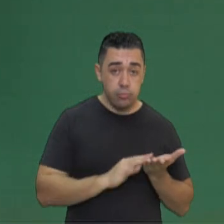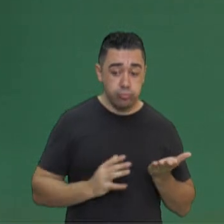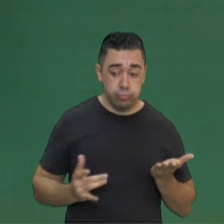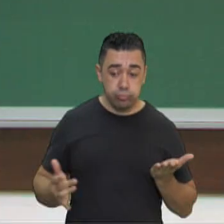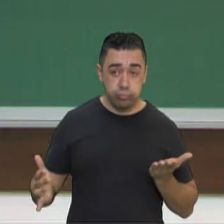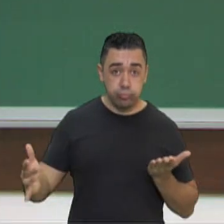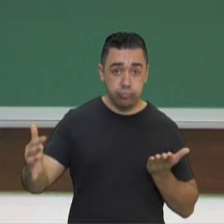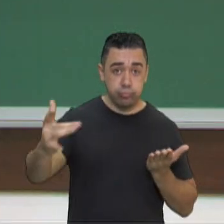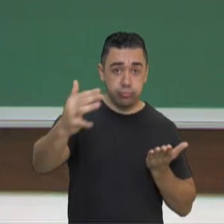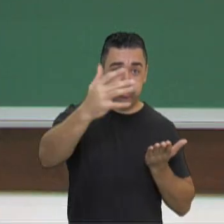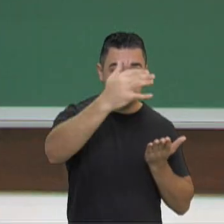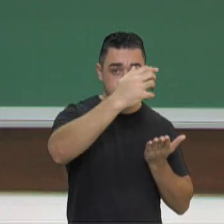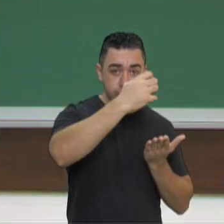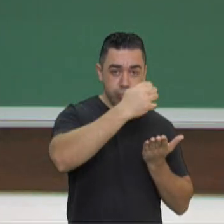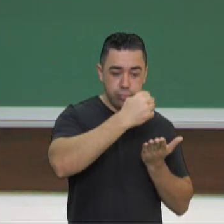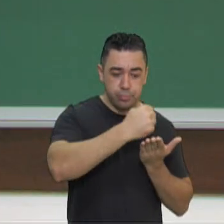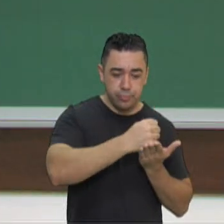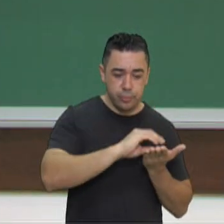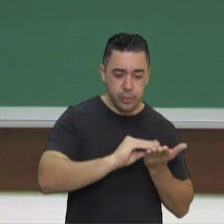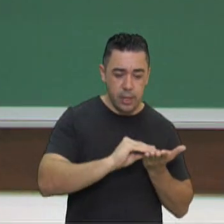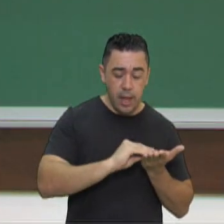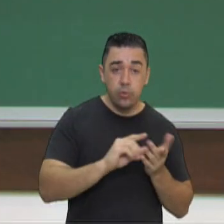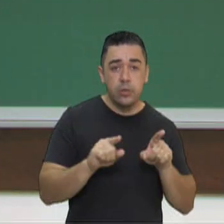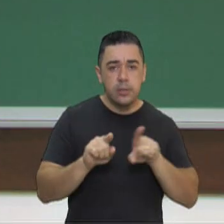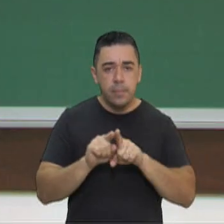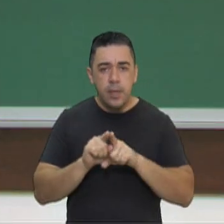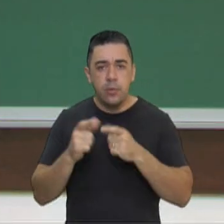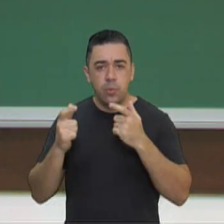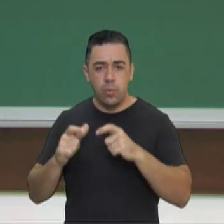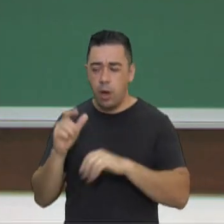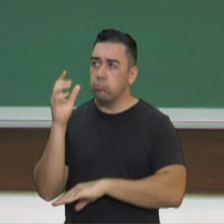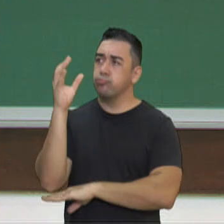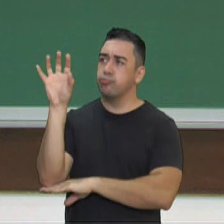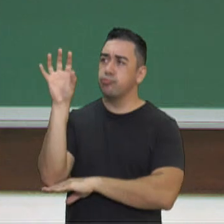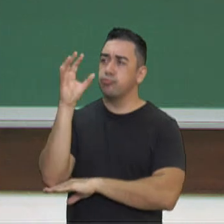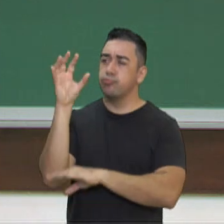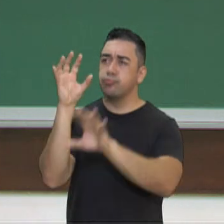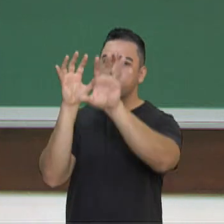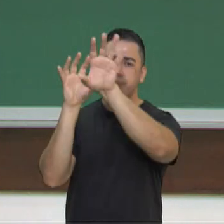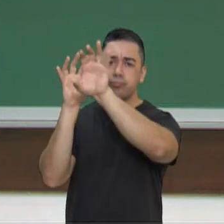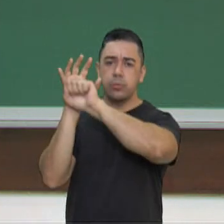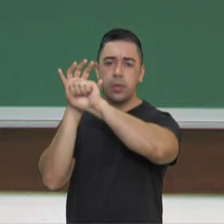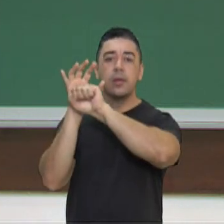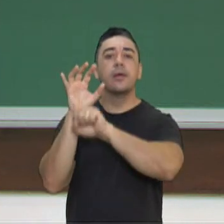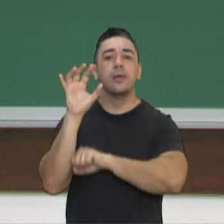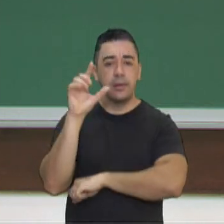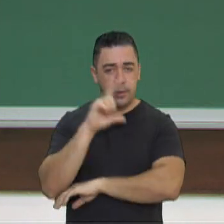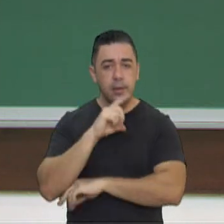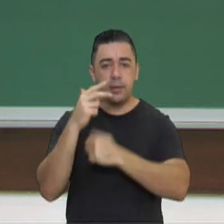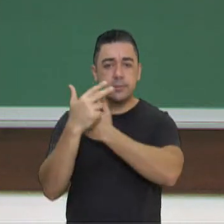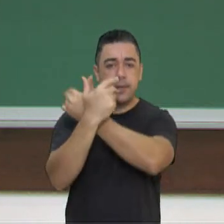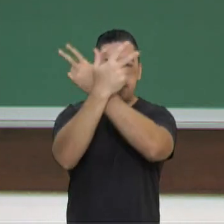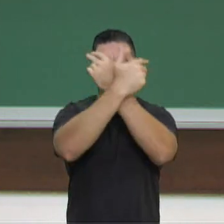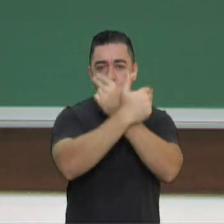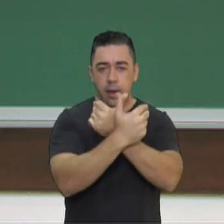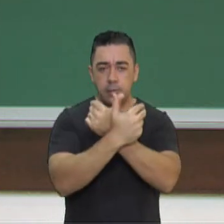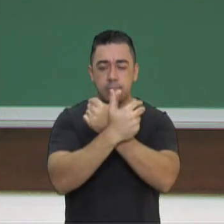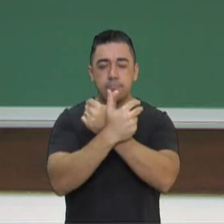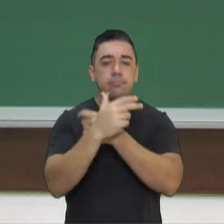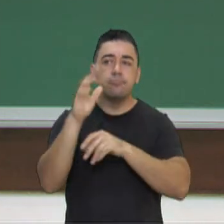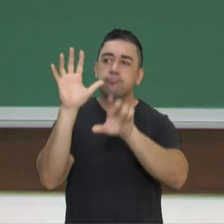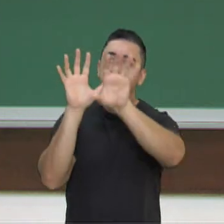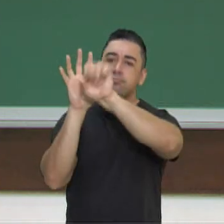instrumentos lá das estações e também os dados de satélites chegam até as estações e aí